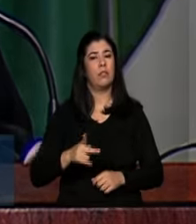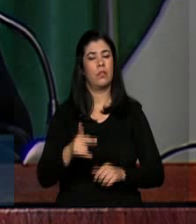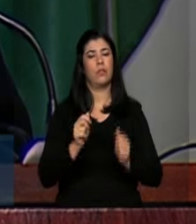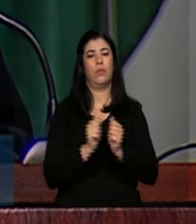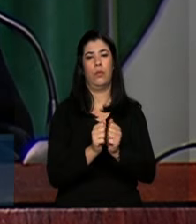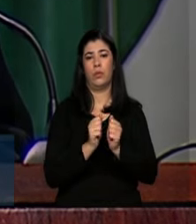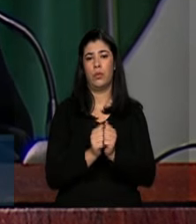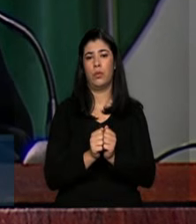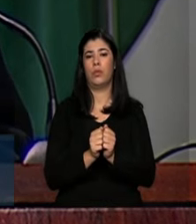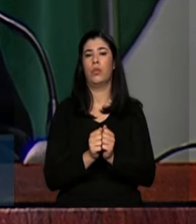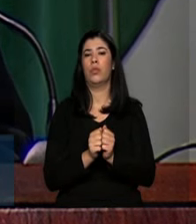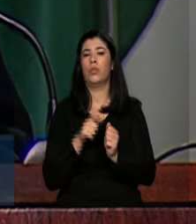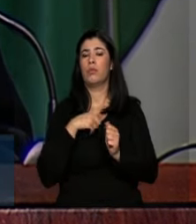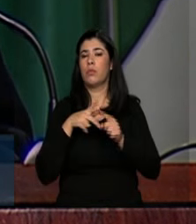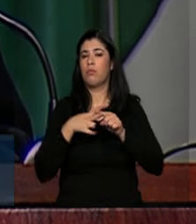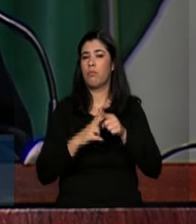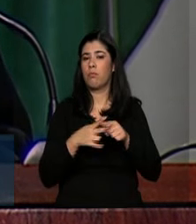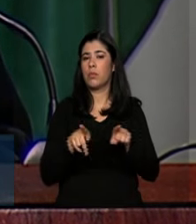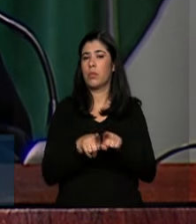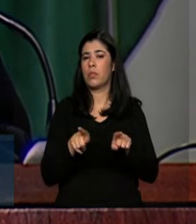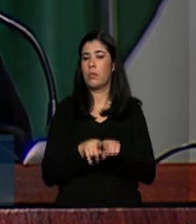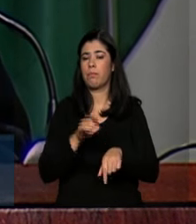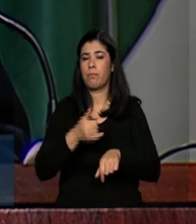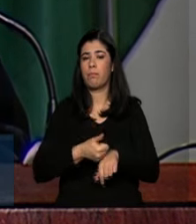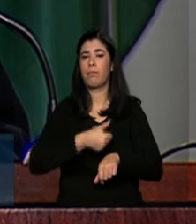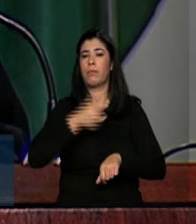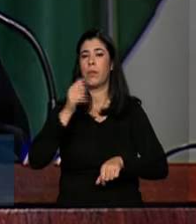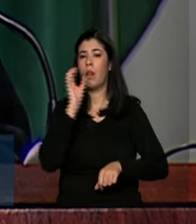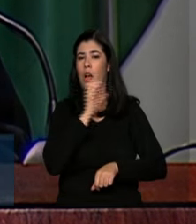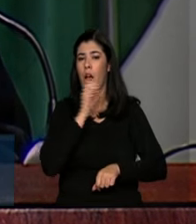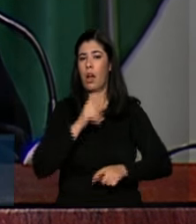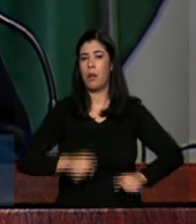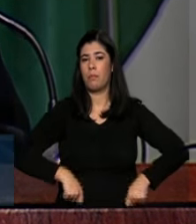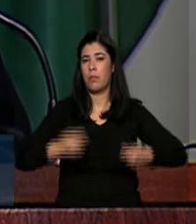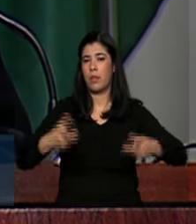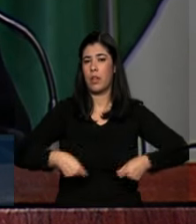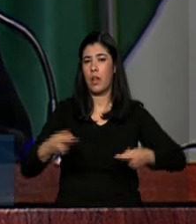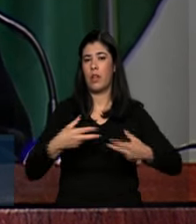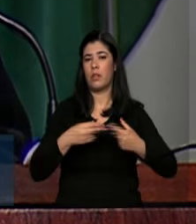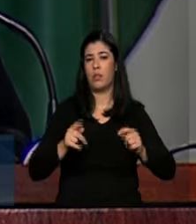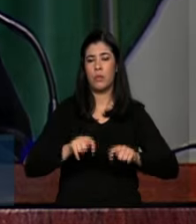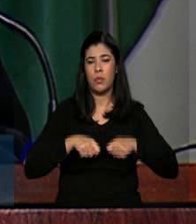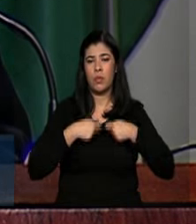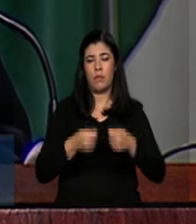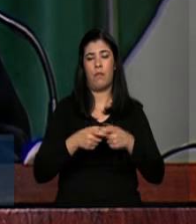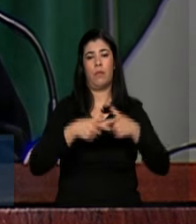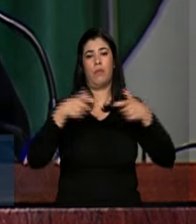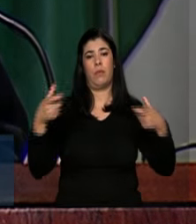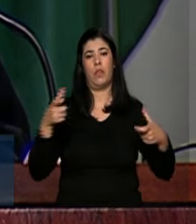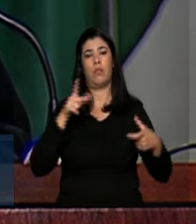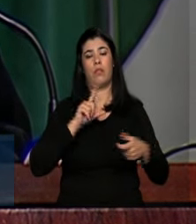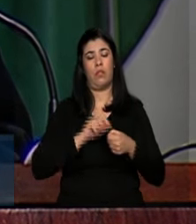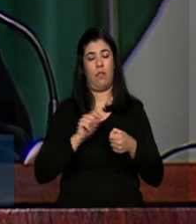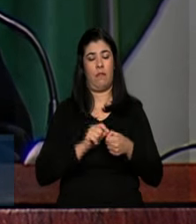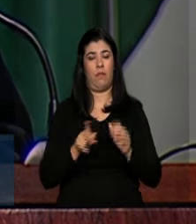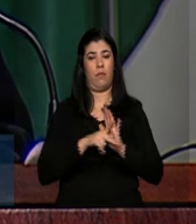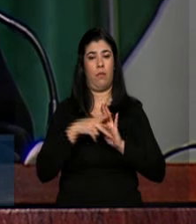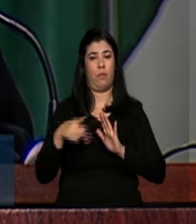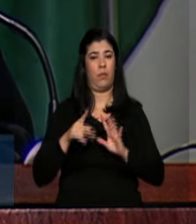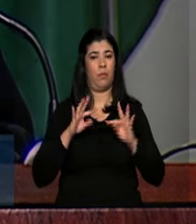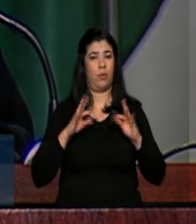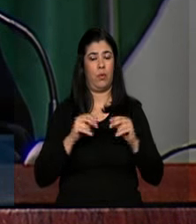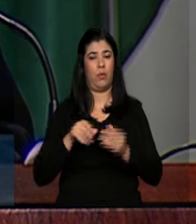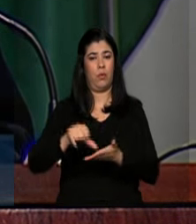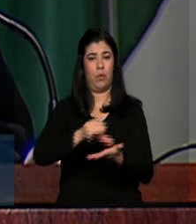Seguiremos racionalizando e dando maior eficiência a nossos gastos, em meio ao esforço mais amplo que vem sendo realizado por